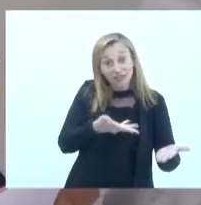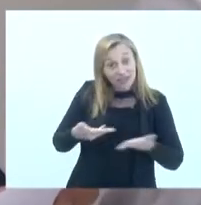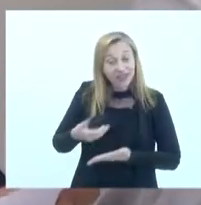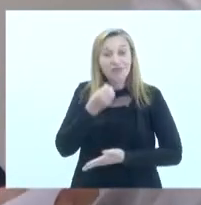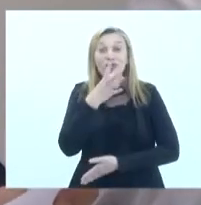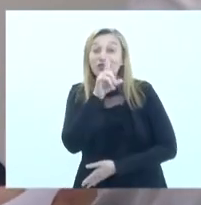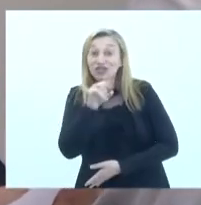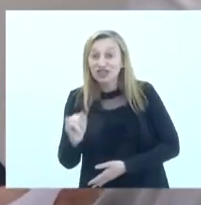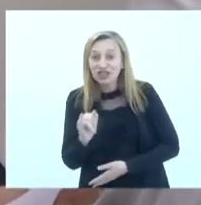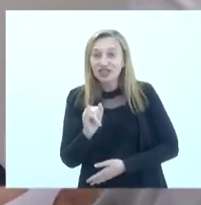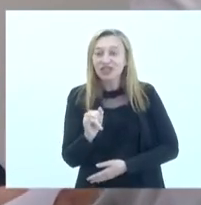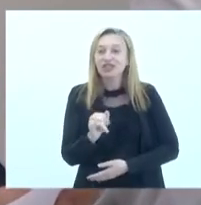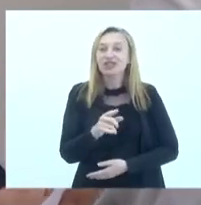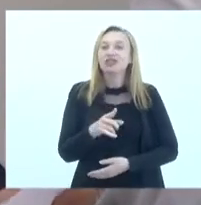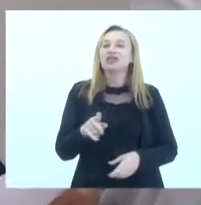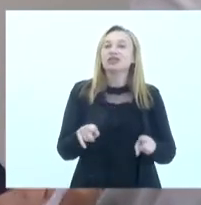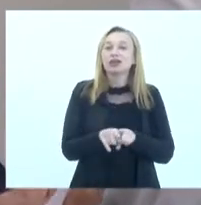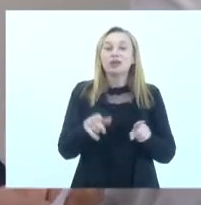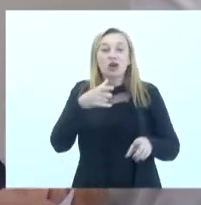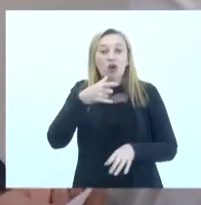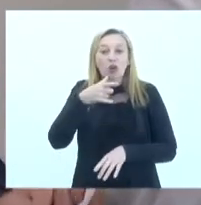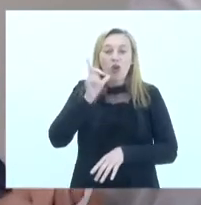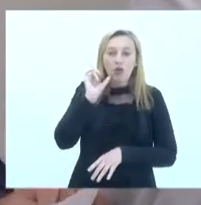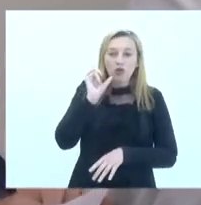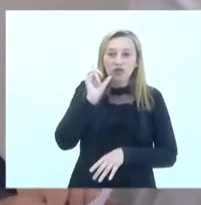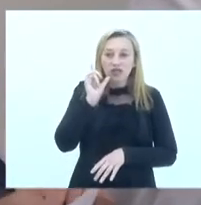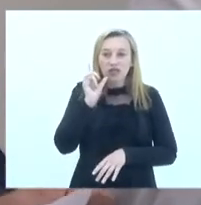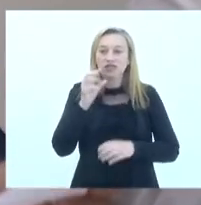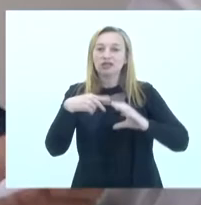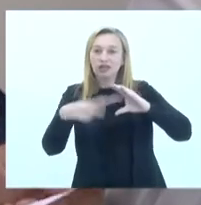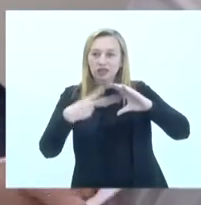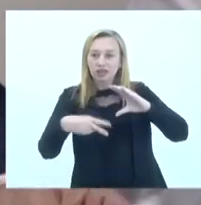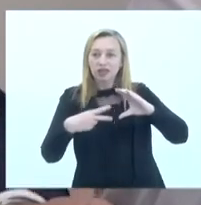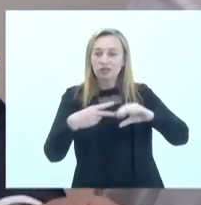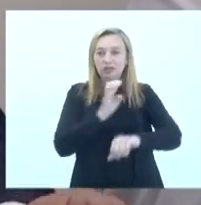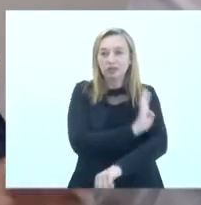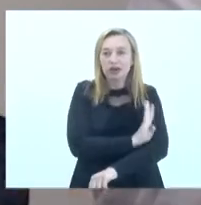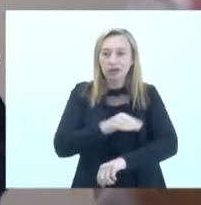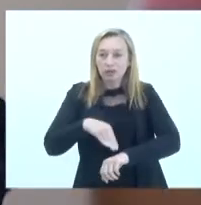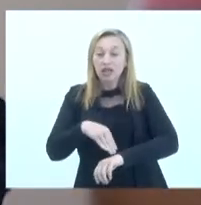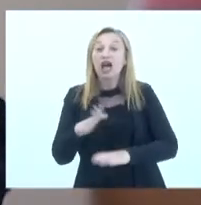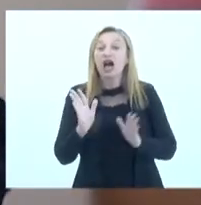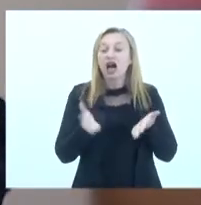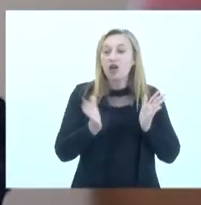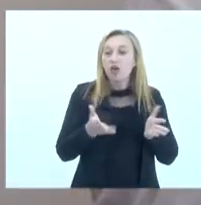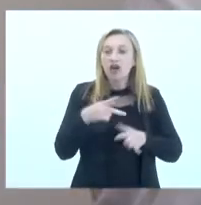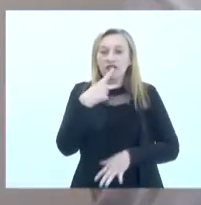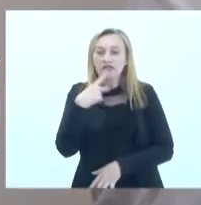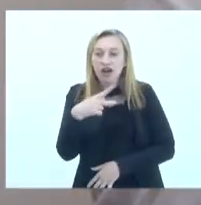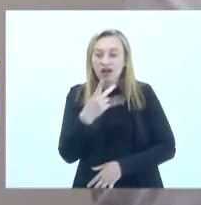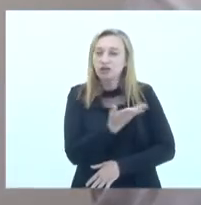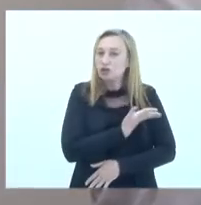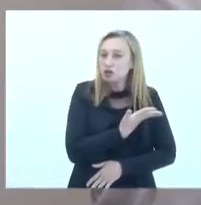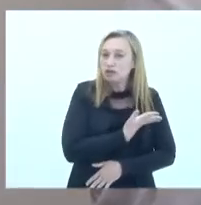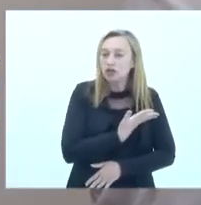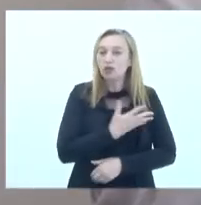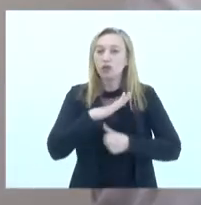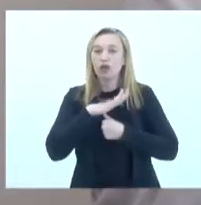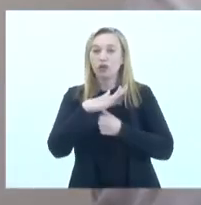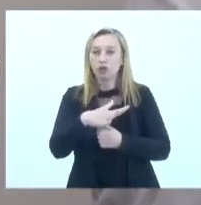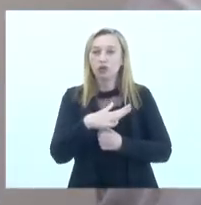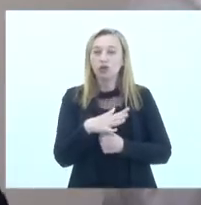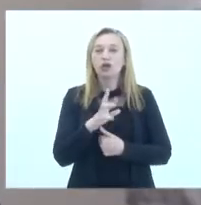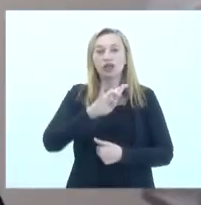bom dia. Esteve conosco ontem na Câmara de Barra Mansa. Vou passar a palavra agora para o nosso amigo reitor